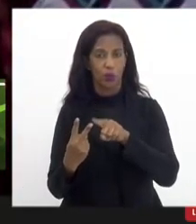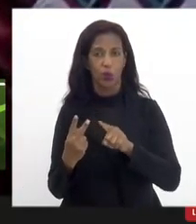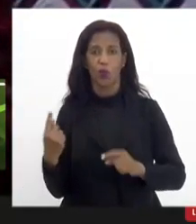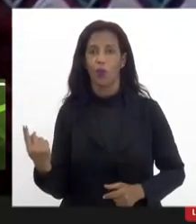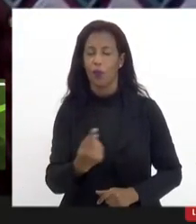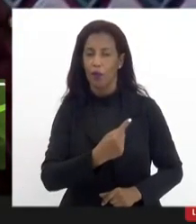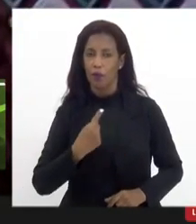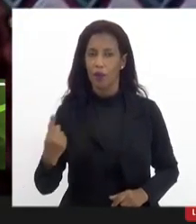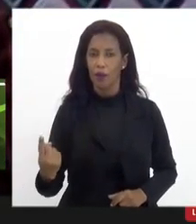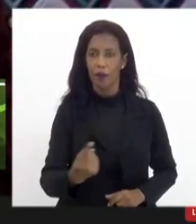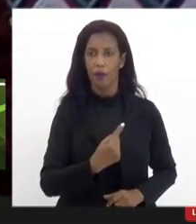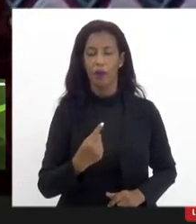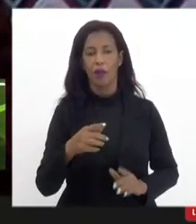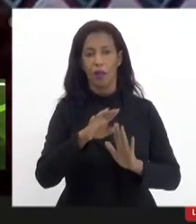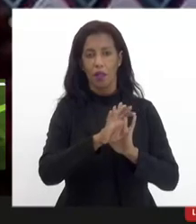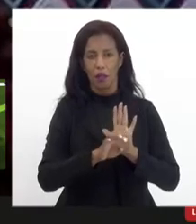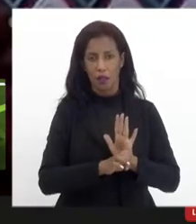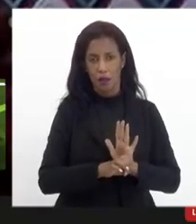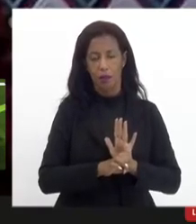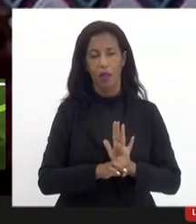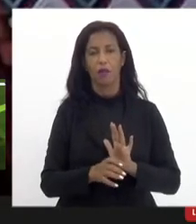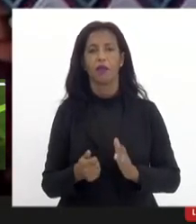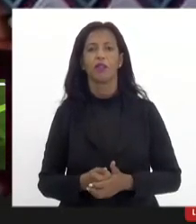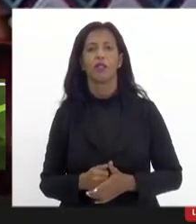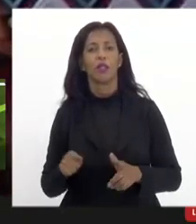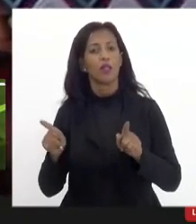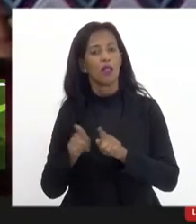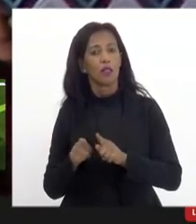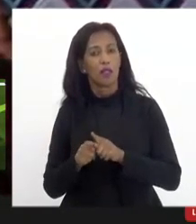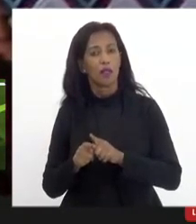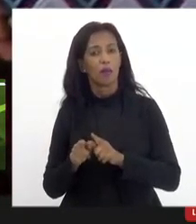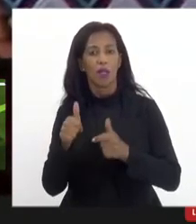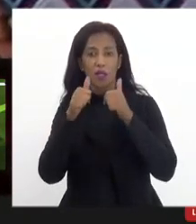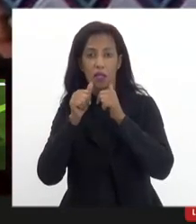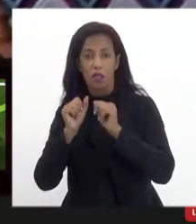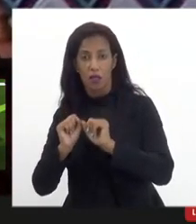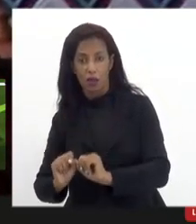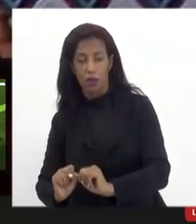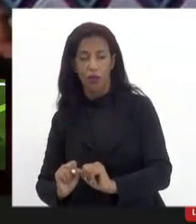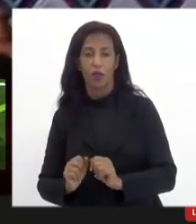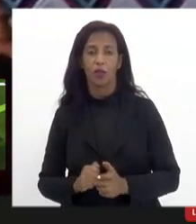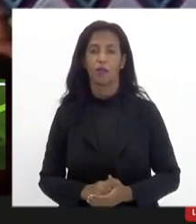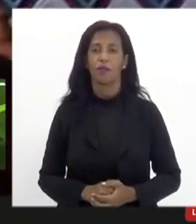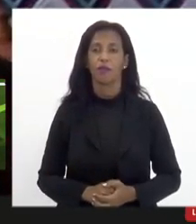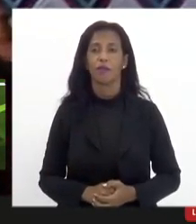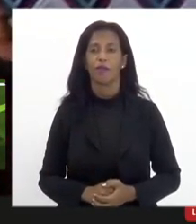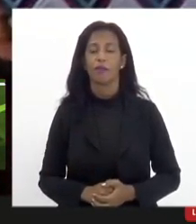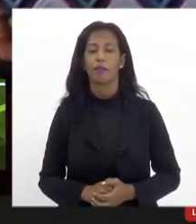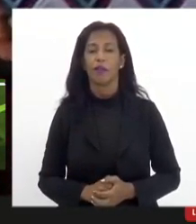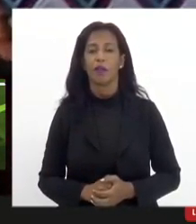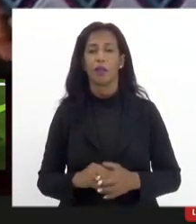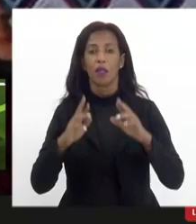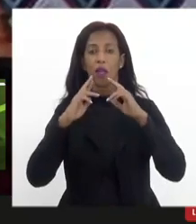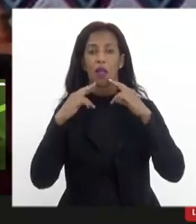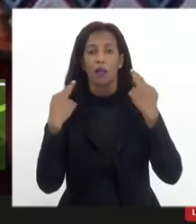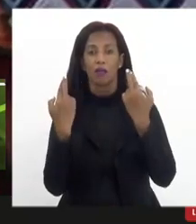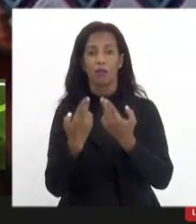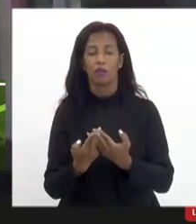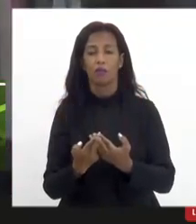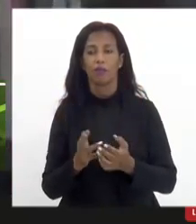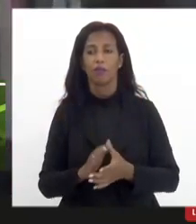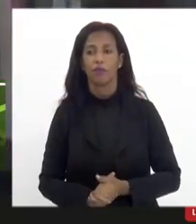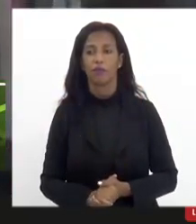nós, né? As emendas, acionando aí as assessorias e a construção da audiência. Nós